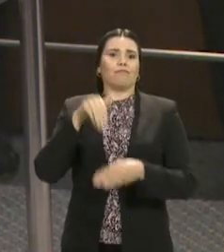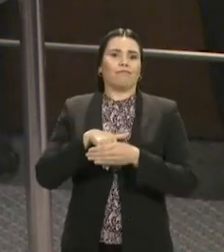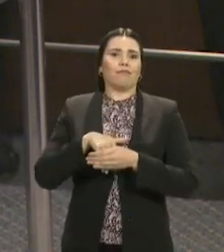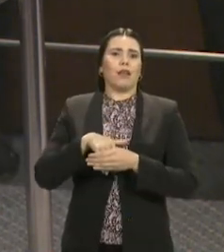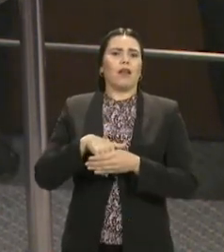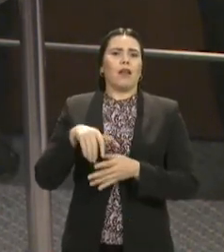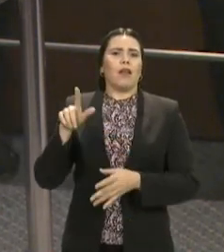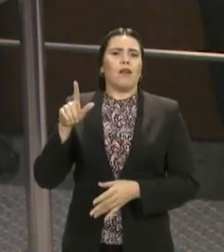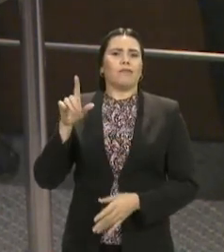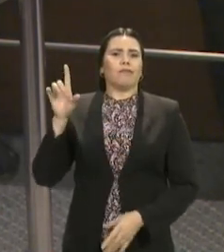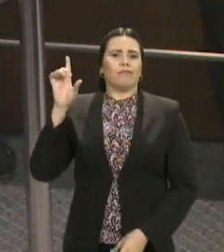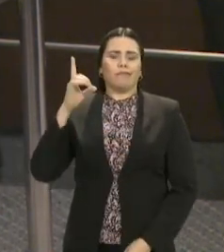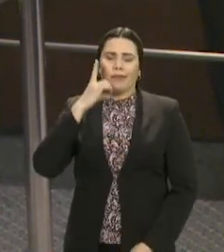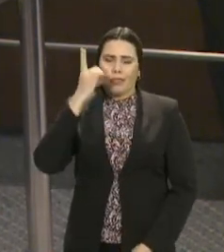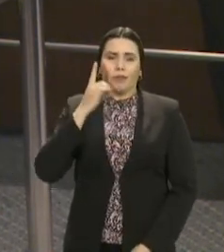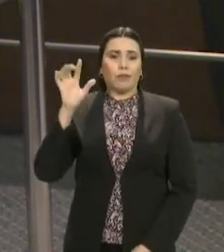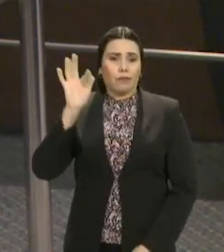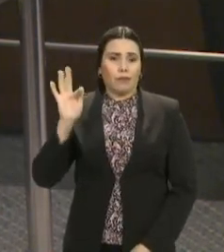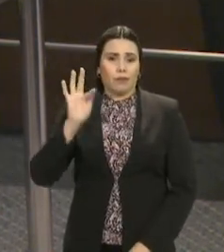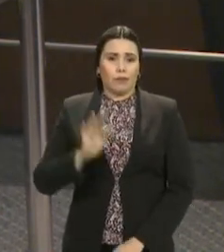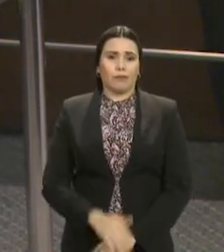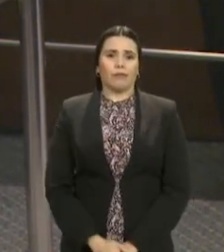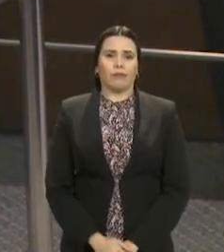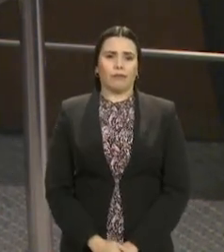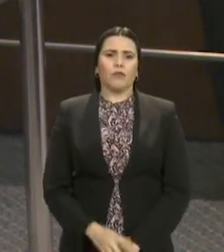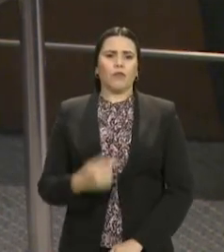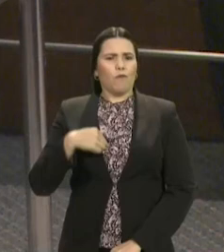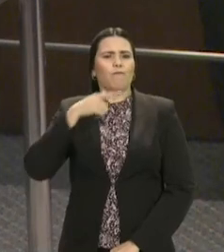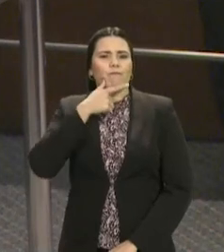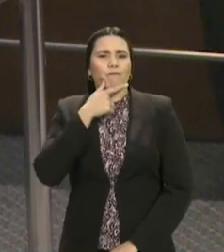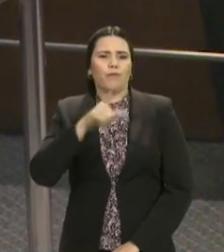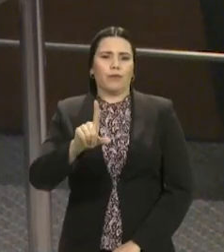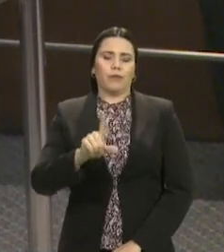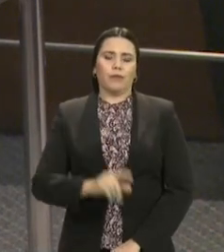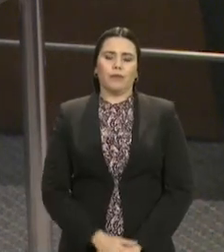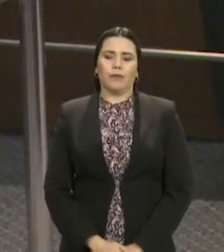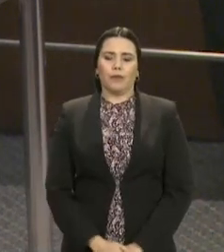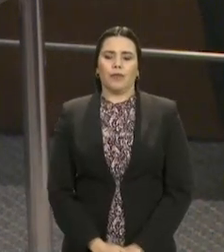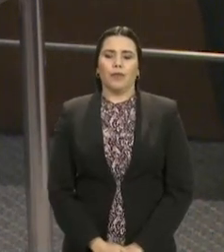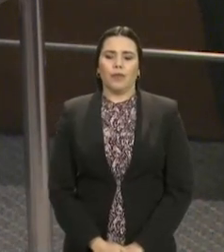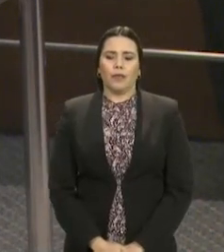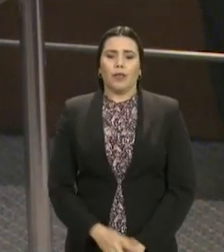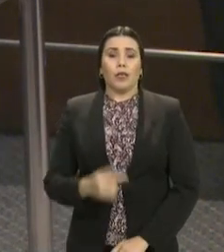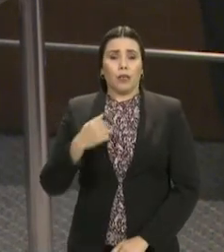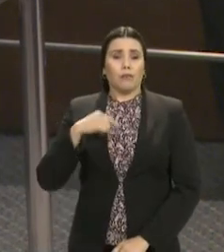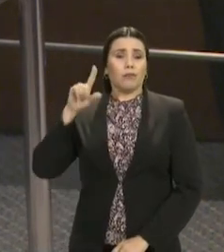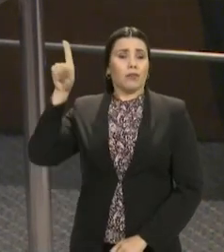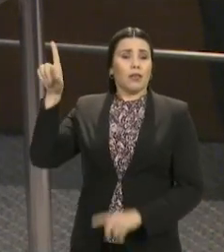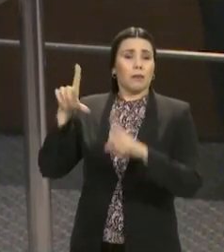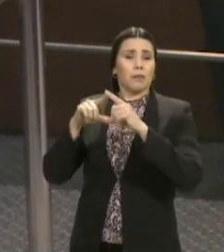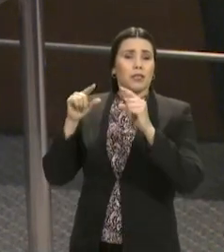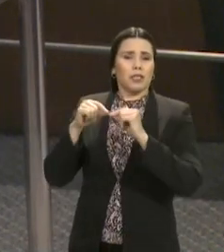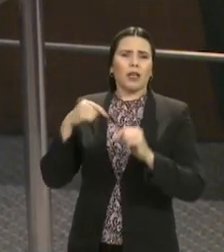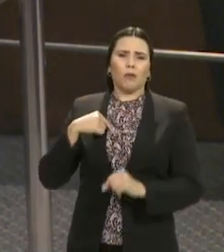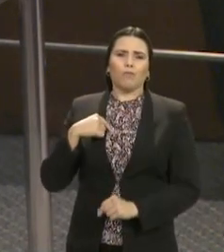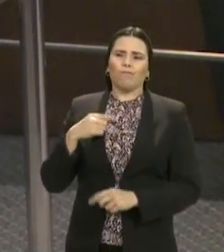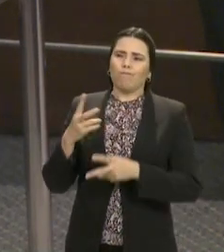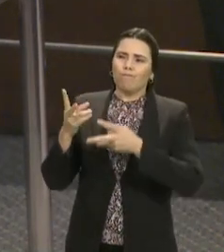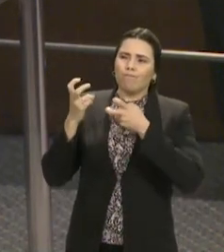federal. Lá, enriqueci ainda mais o meu conhecimento como deputado federal,